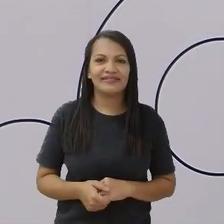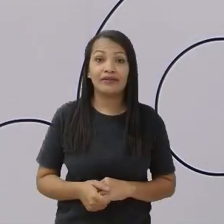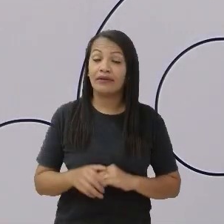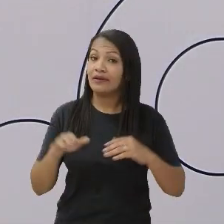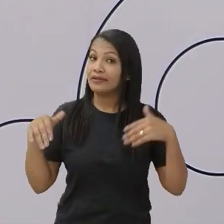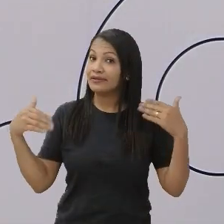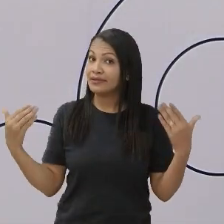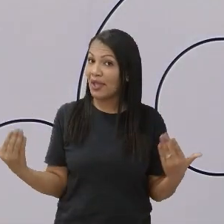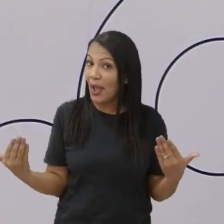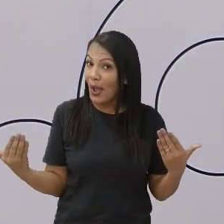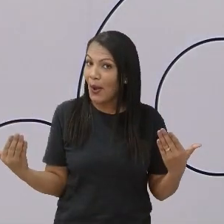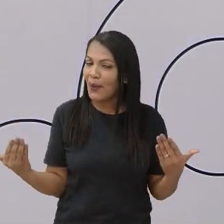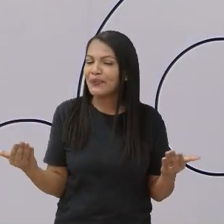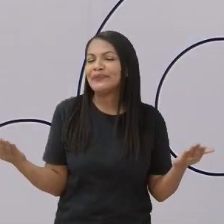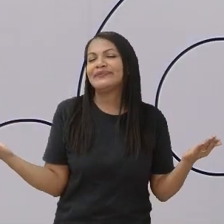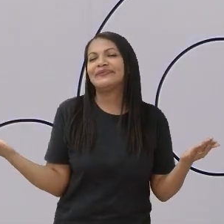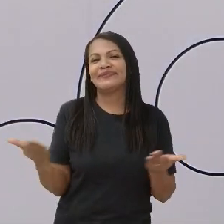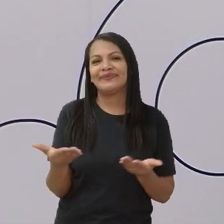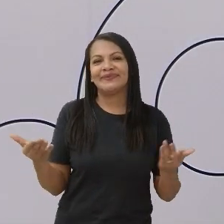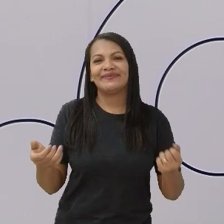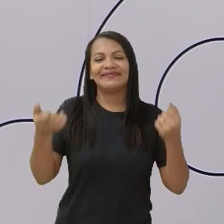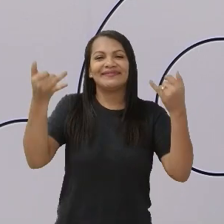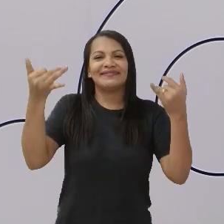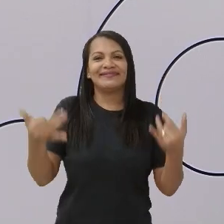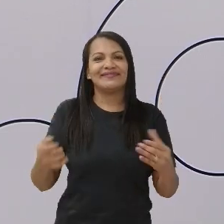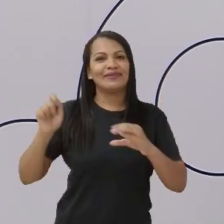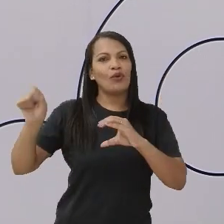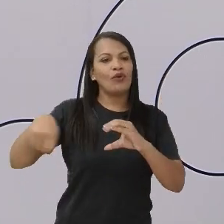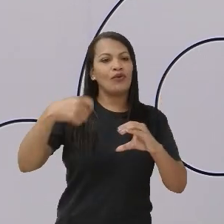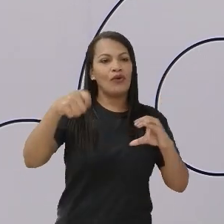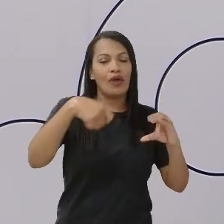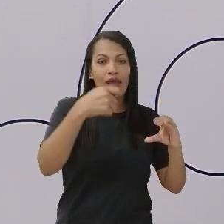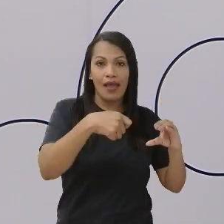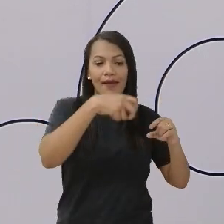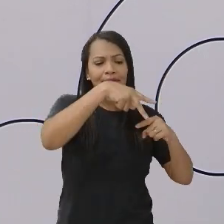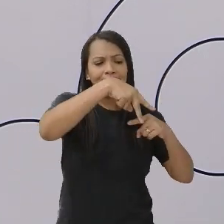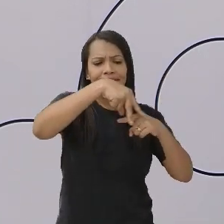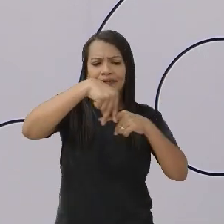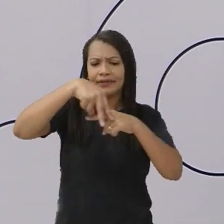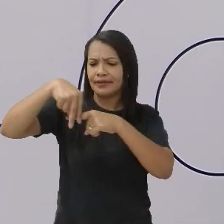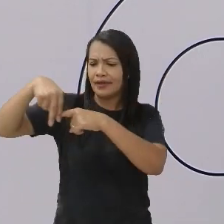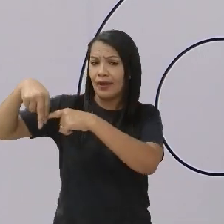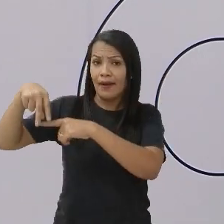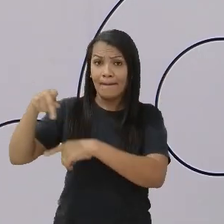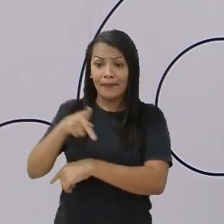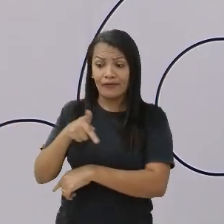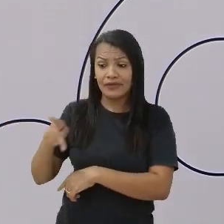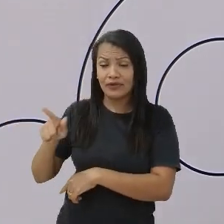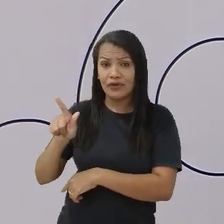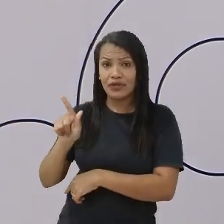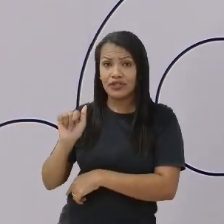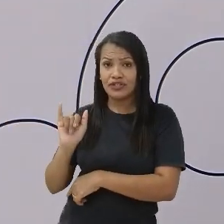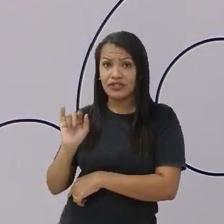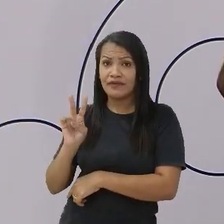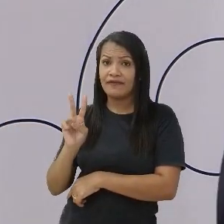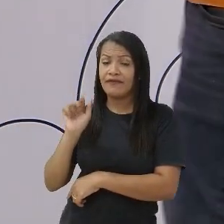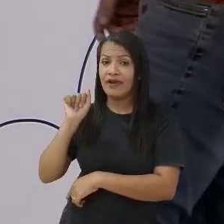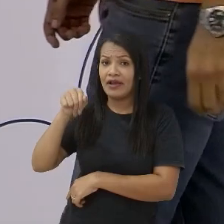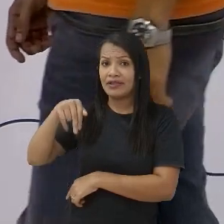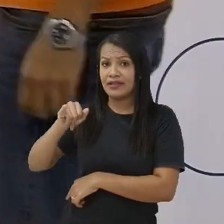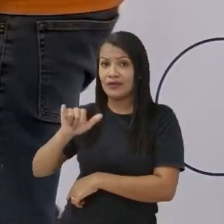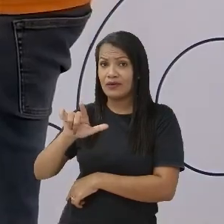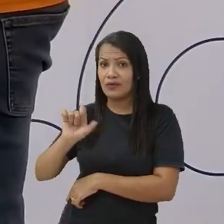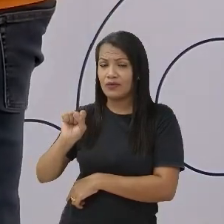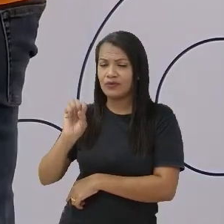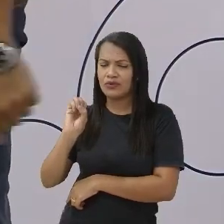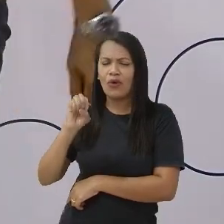E para começar, vamos falar sobre o vídeo Literatura de Cordel com o professor Givanilson Soares. Olá,